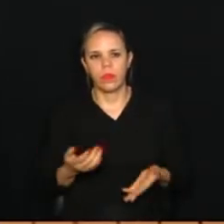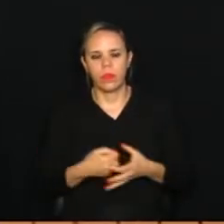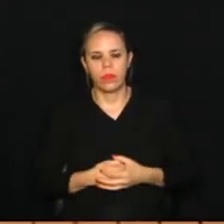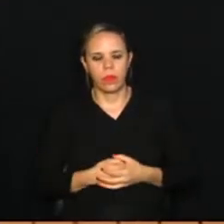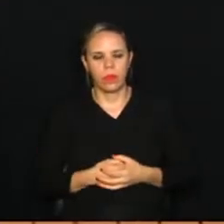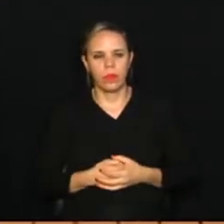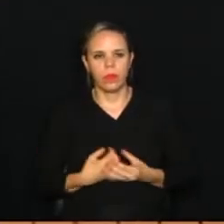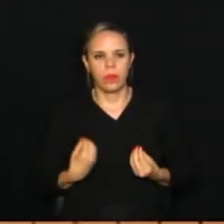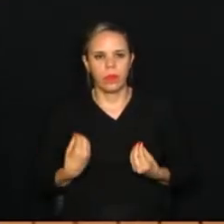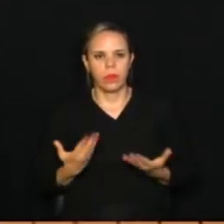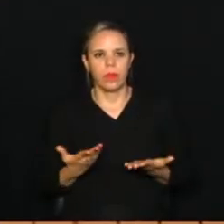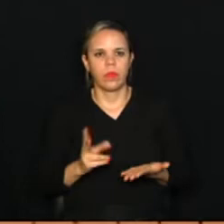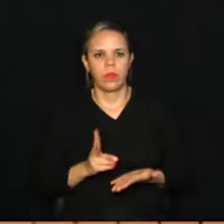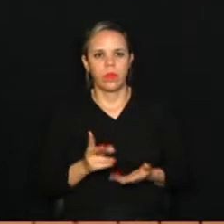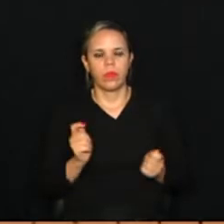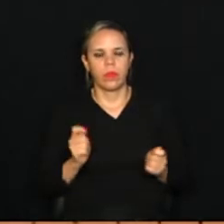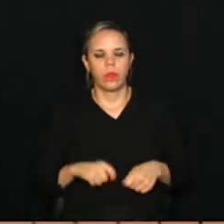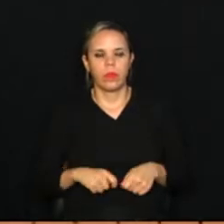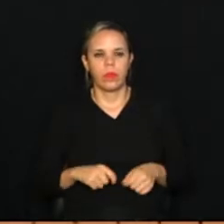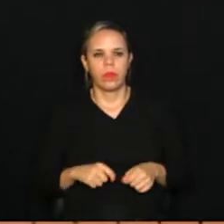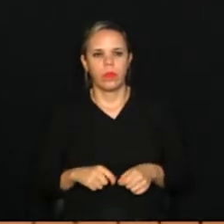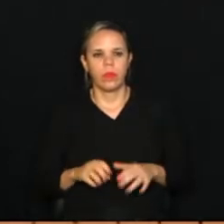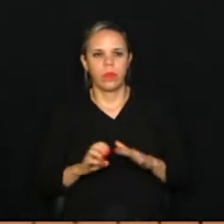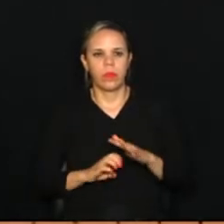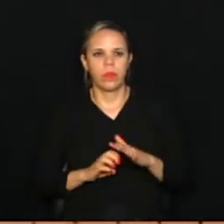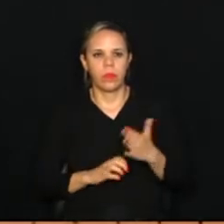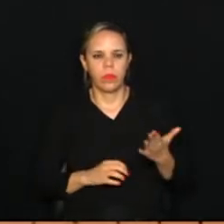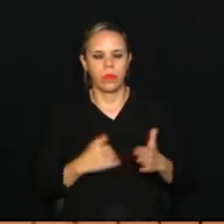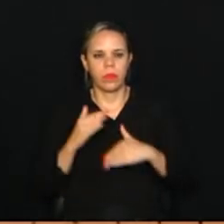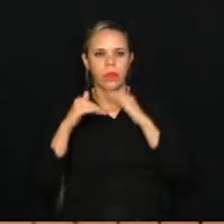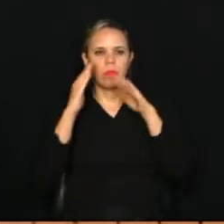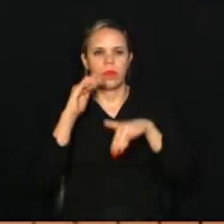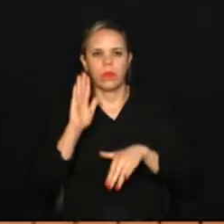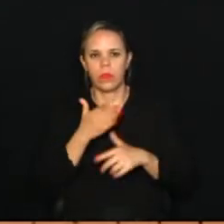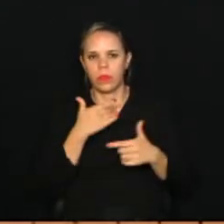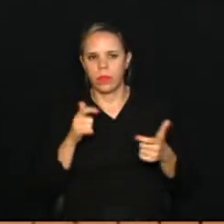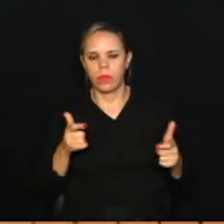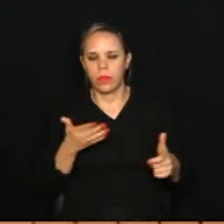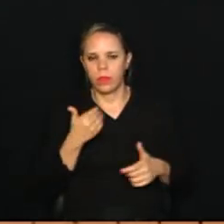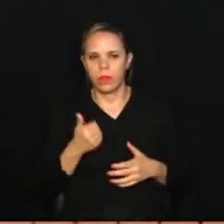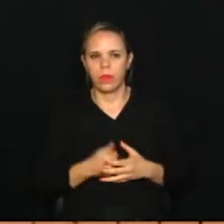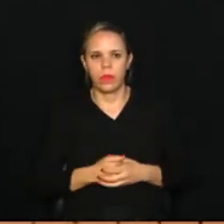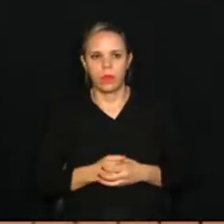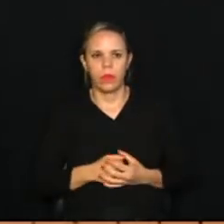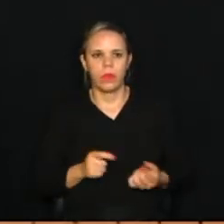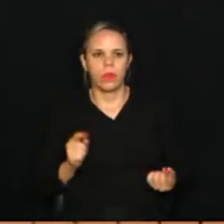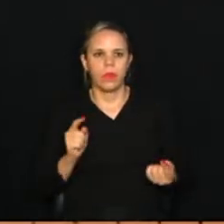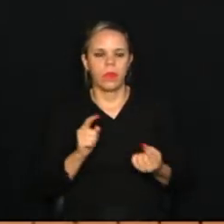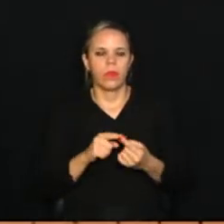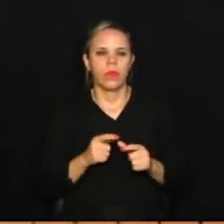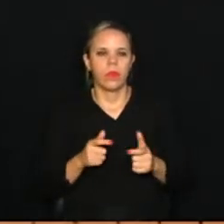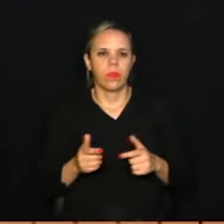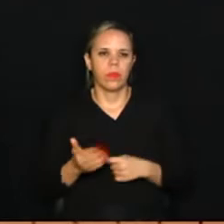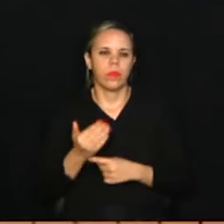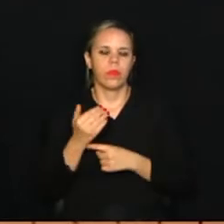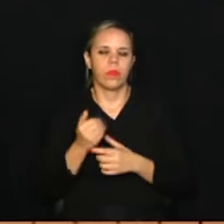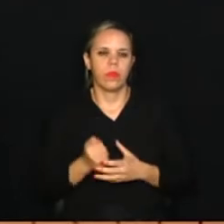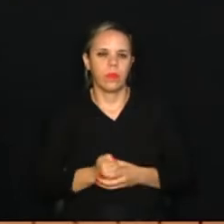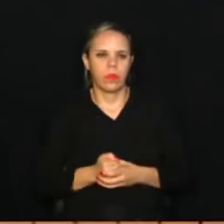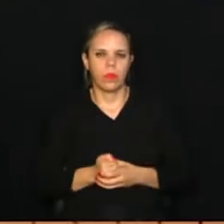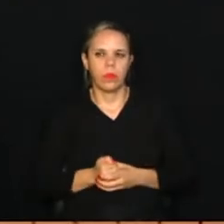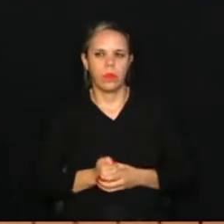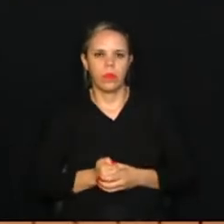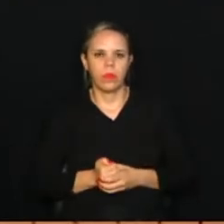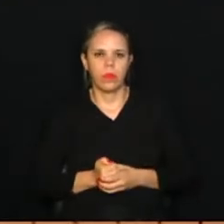e dar condições para que essa empresa se desenvolva cada vez mais, no sentido de ampliar o uso da